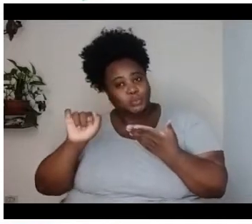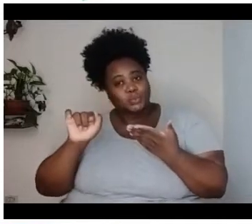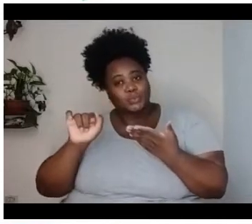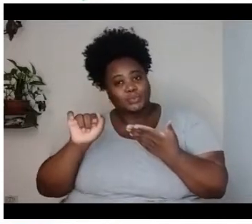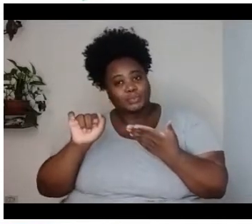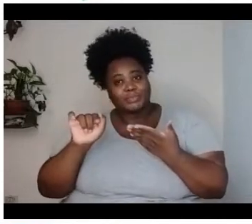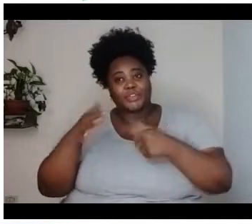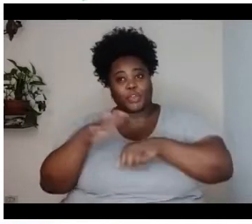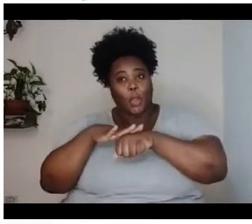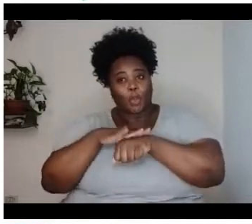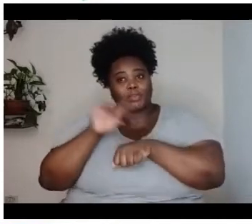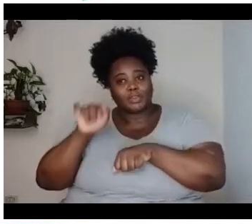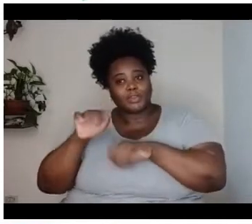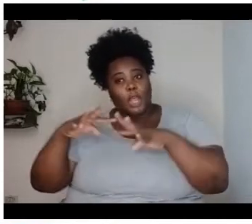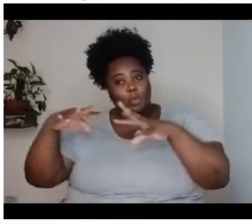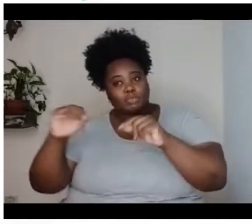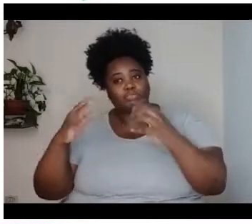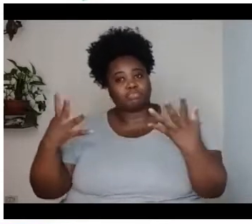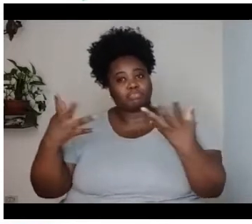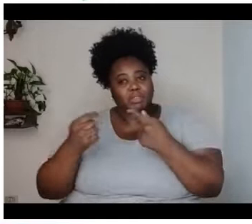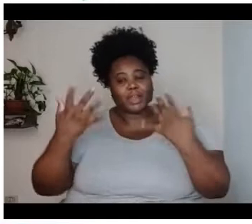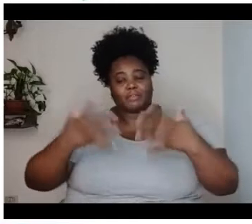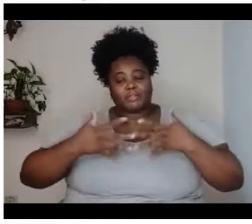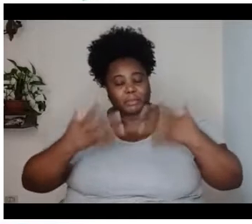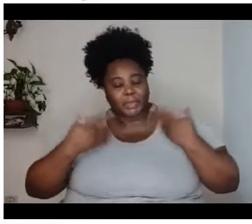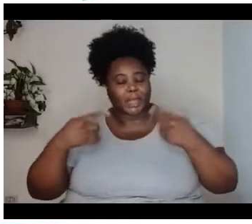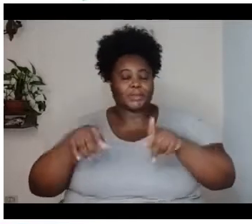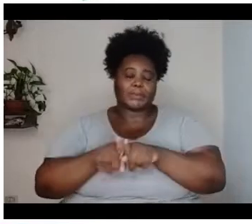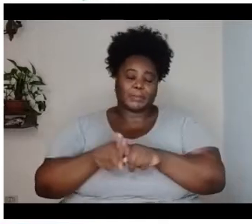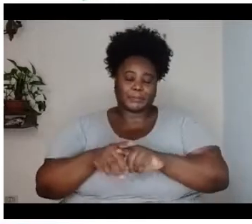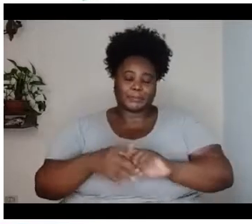papos com você, todos muito inspiradores.